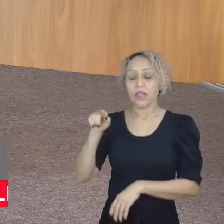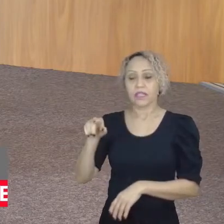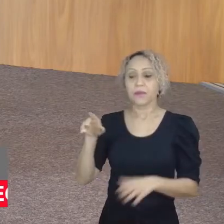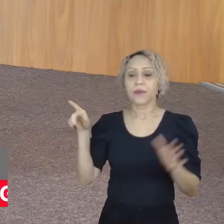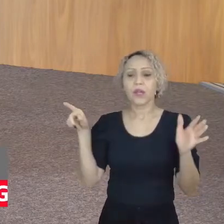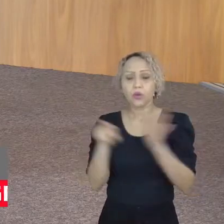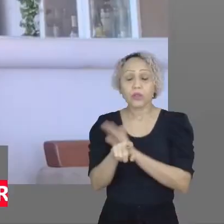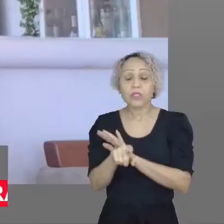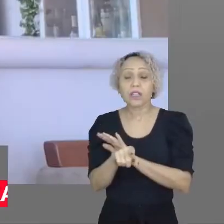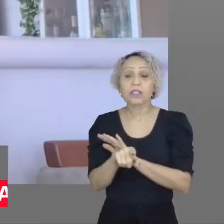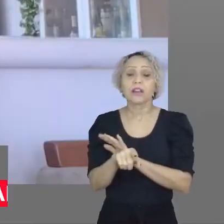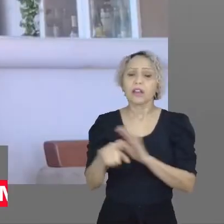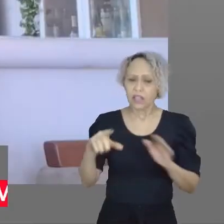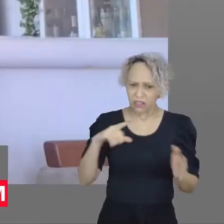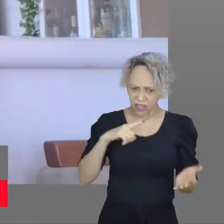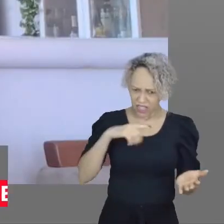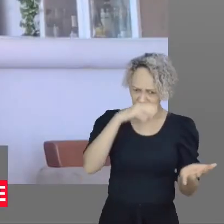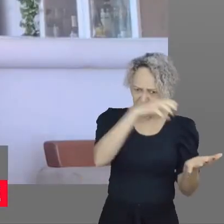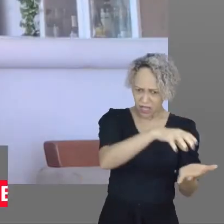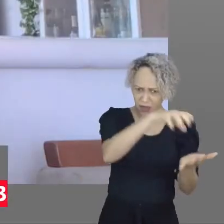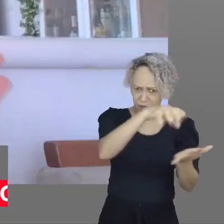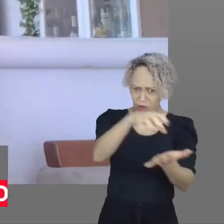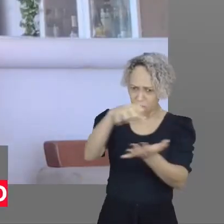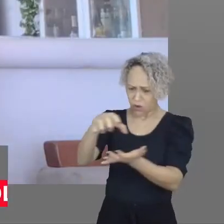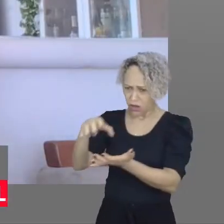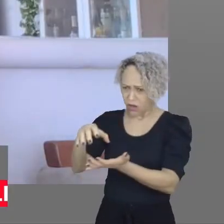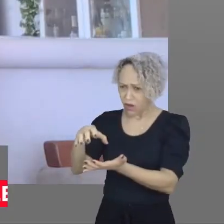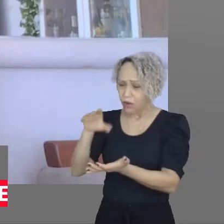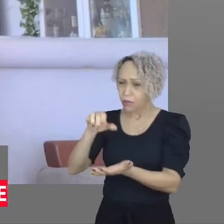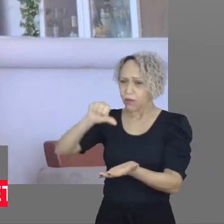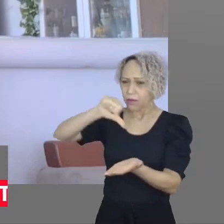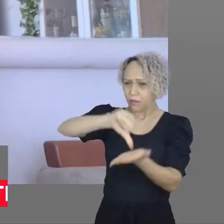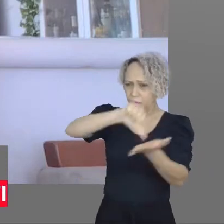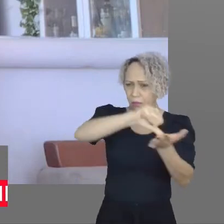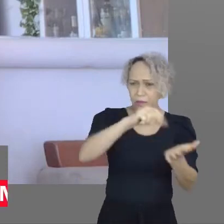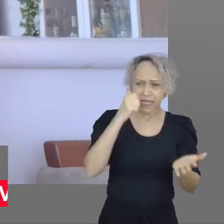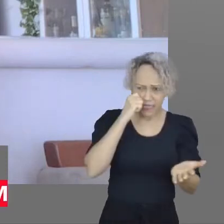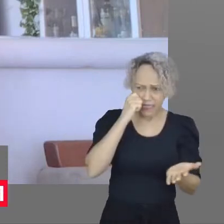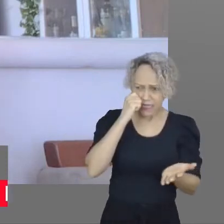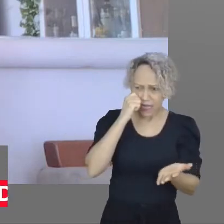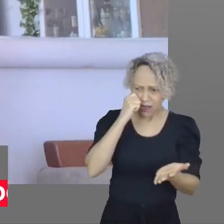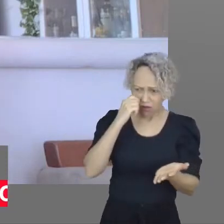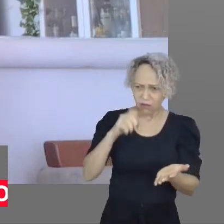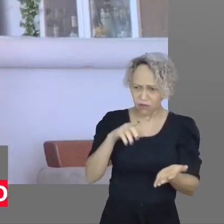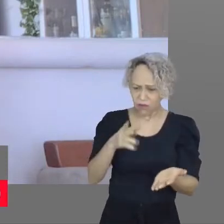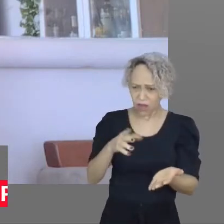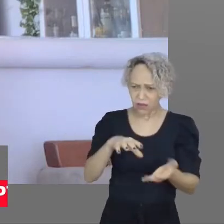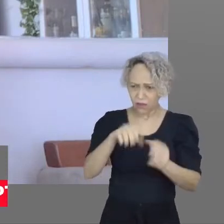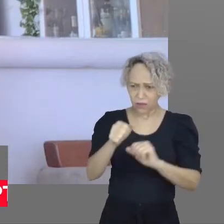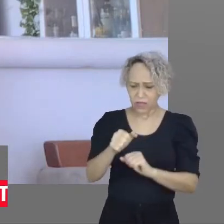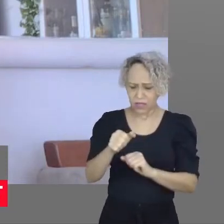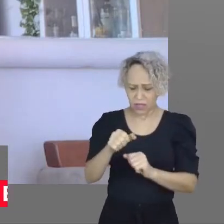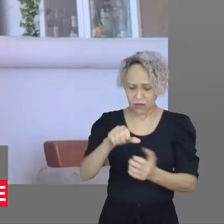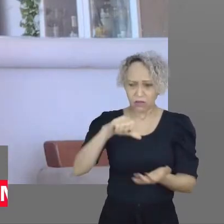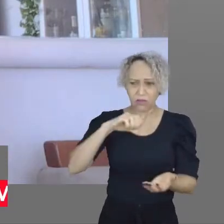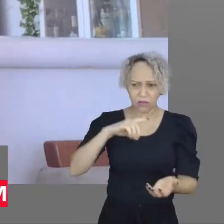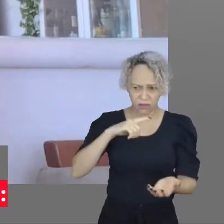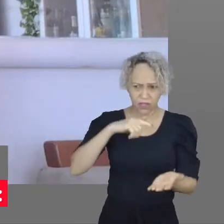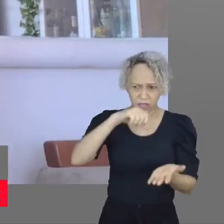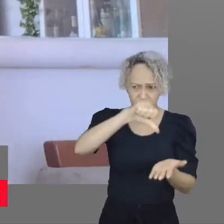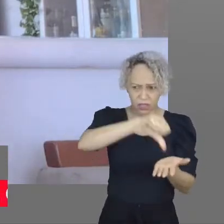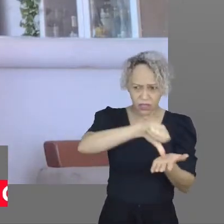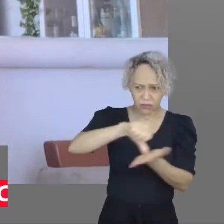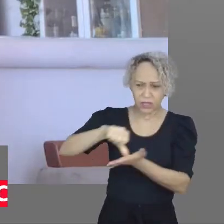Sim, vamos ter. Inclusive, João, a gente tem processos formativos diferentes. Vai ter também agora em Salvador o nosso curso